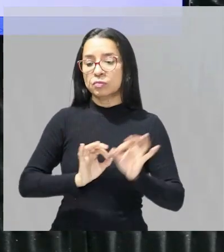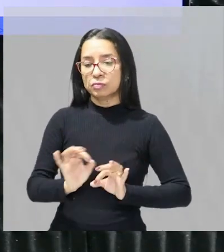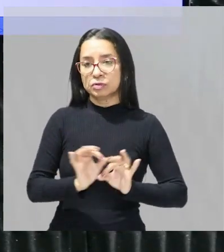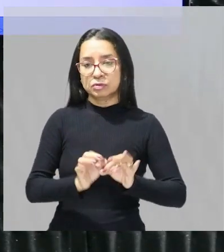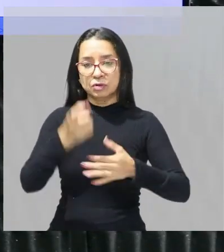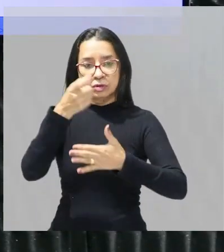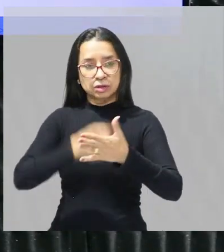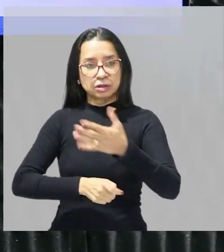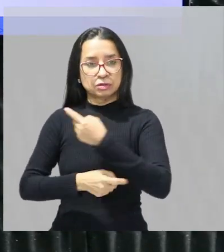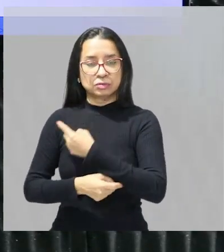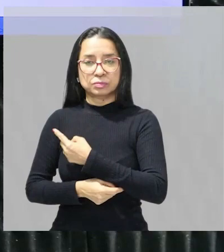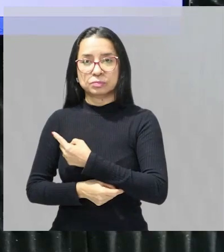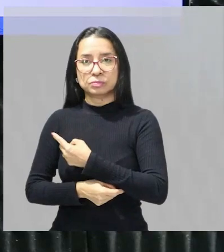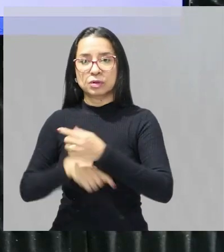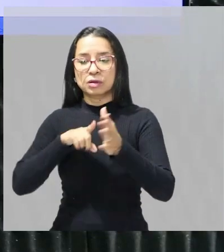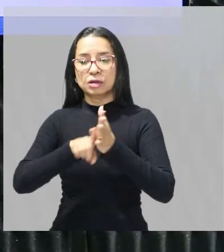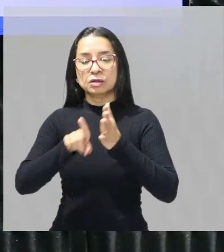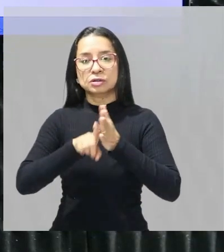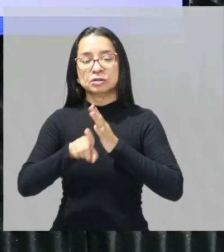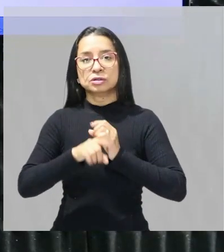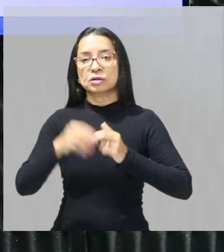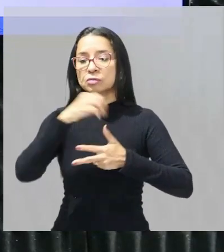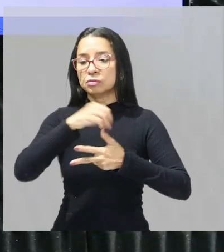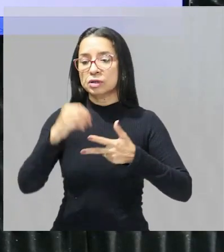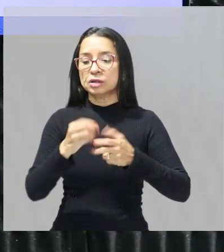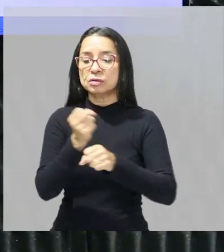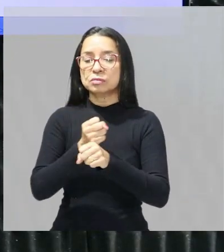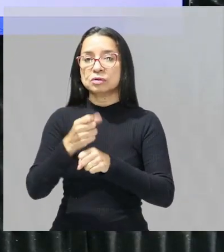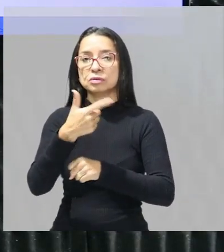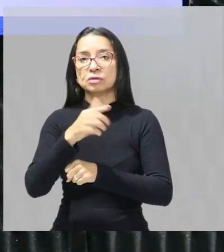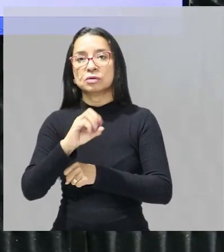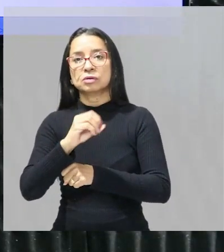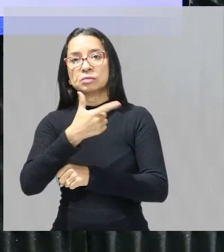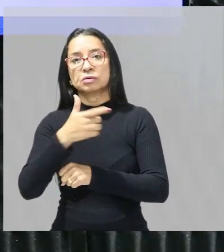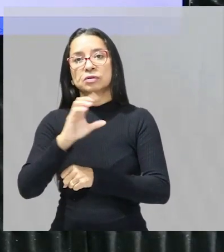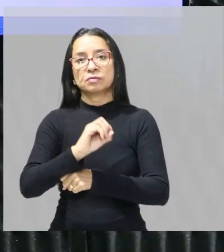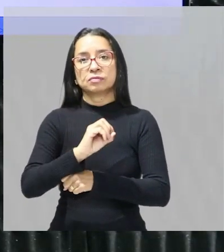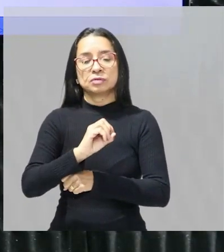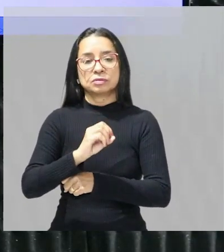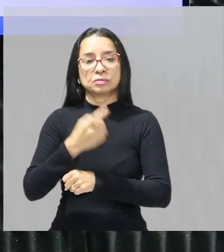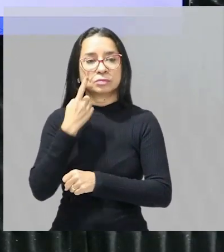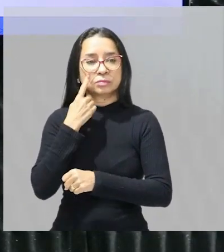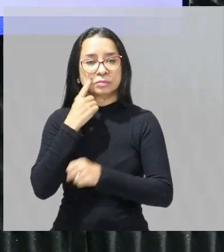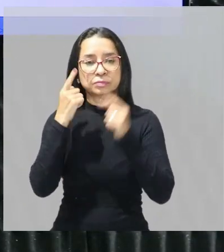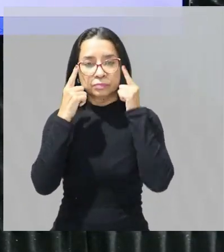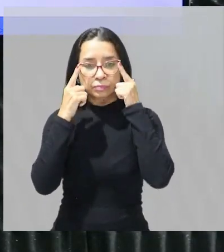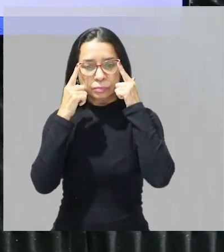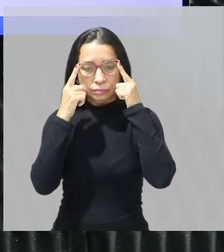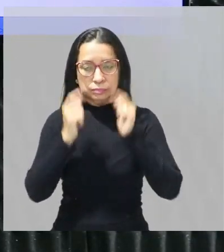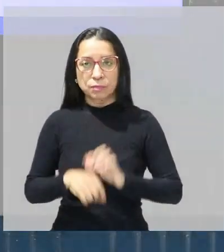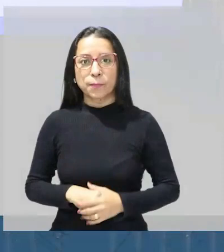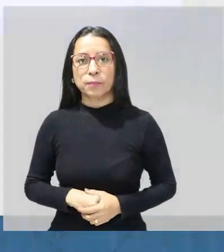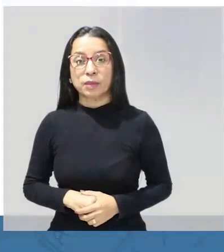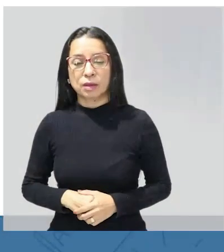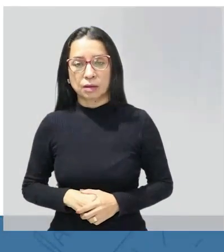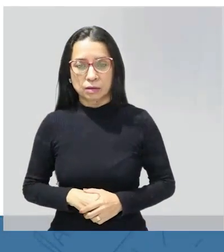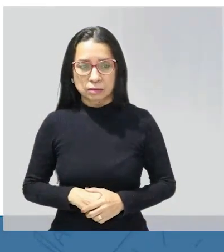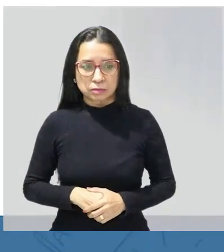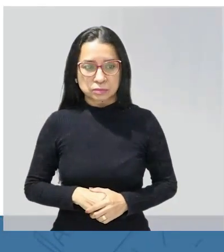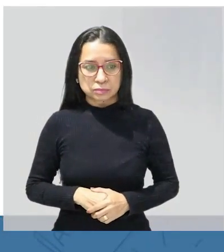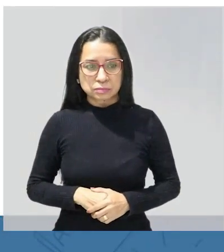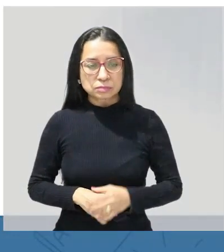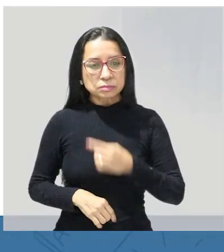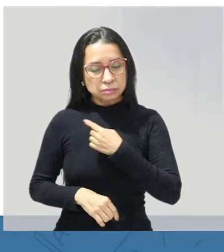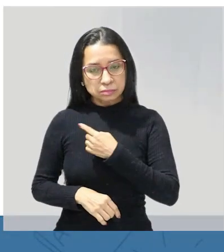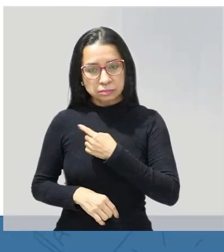texto motivador, questão do Enem 2020, vamos para o comando, galera, vamos ver o que o comando nos pergunta para depois a gente ler esse texto motivador. Olha,